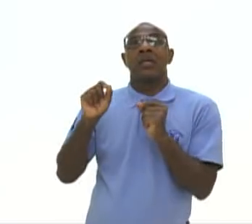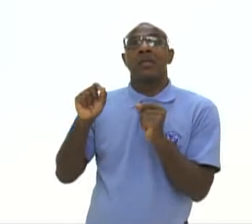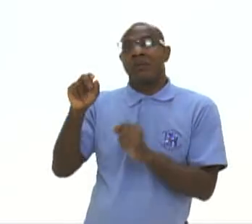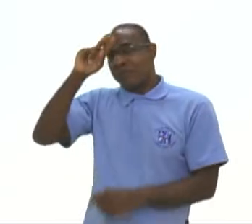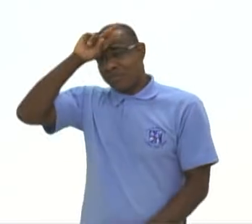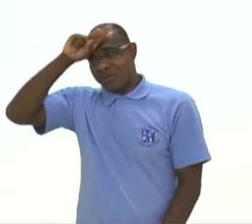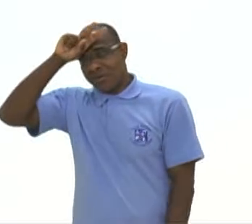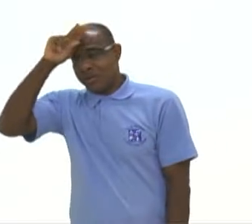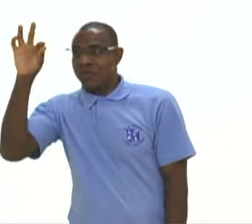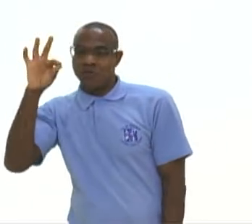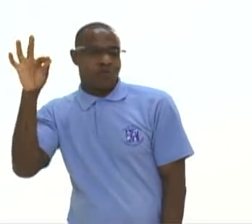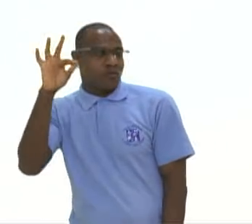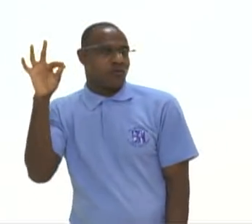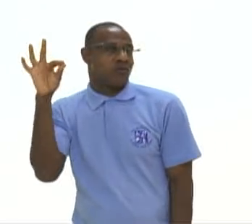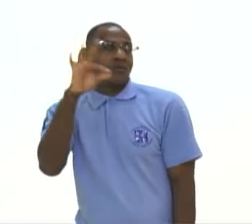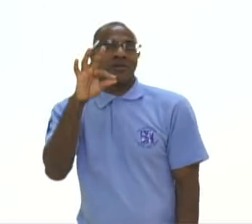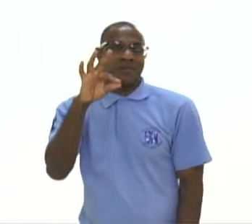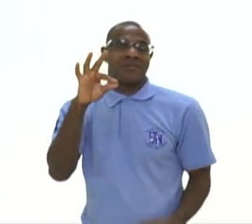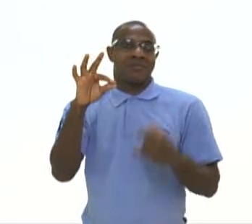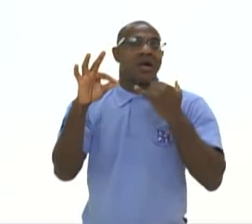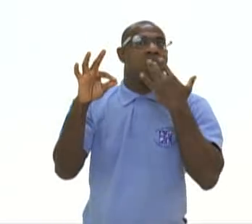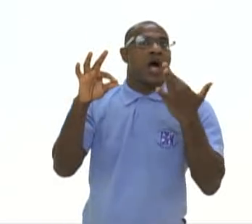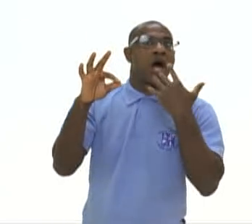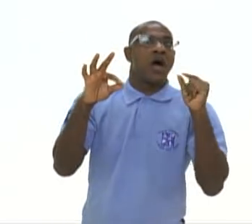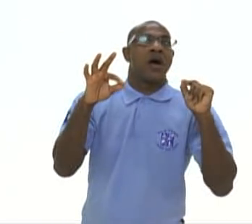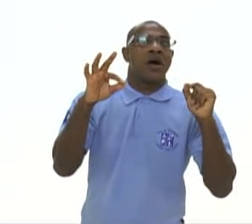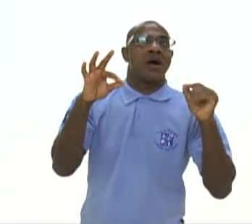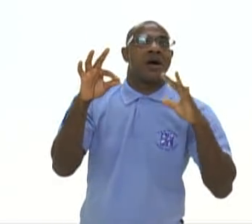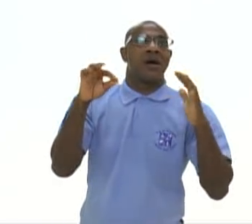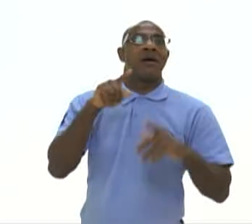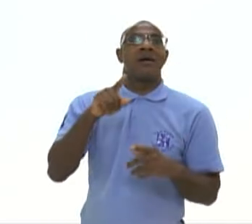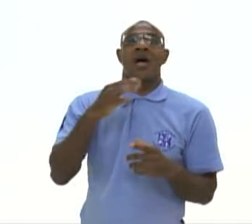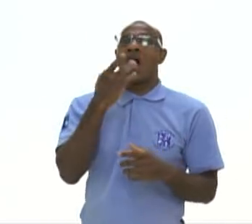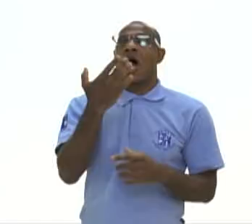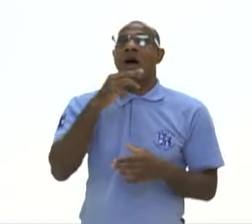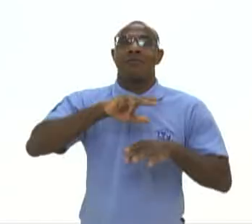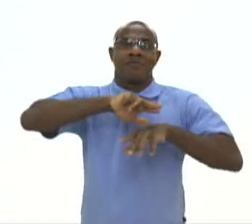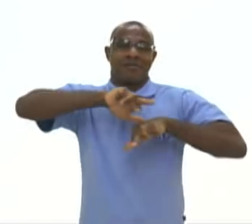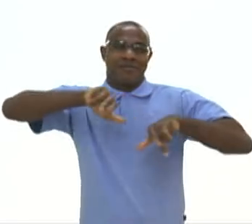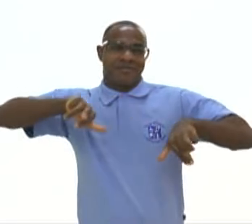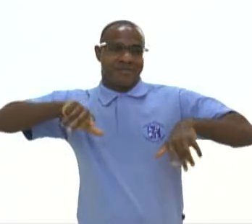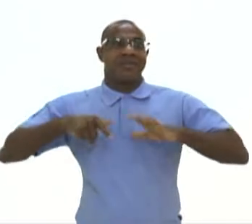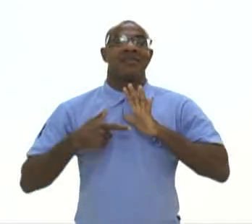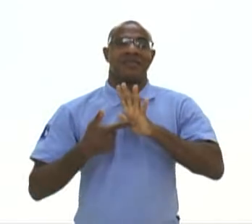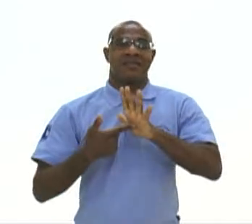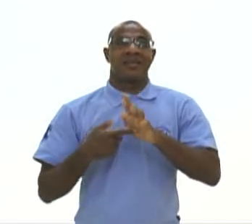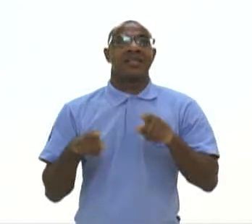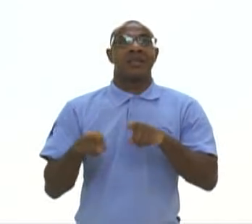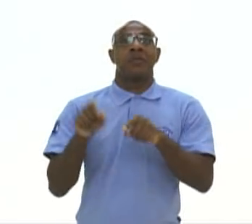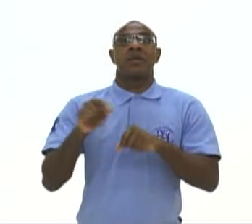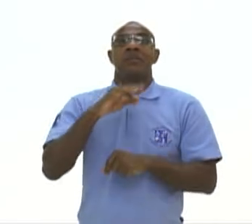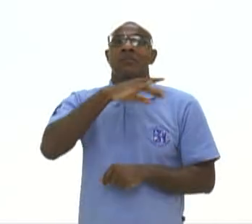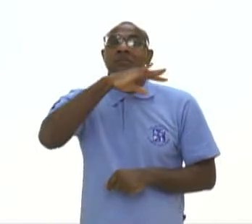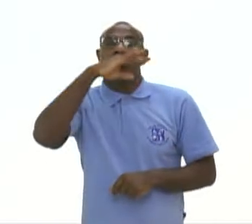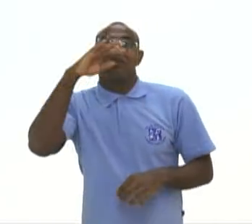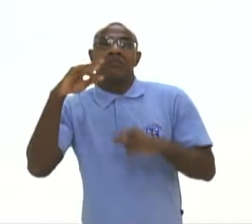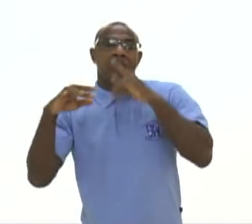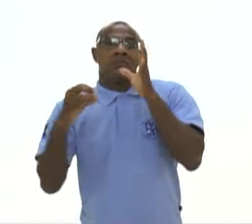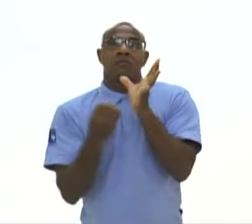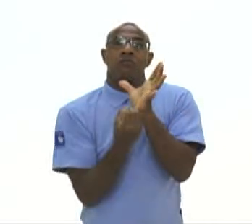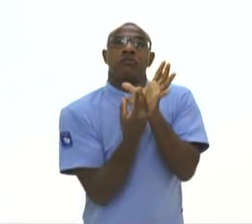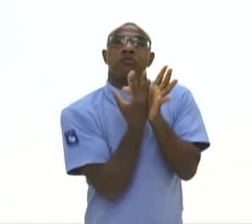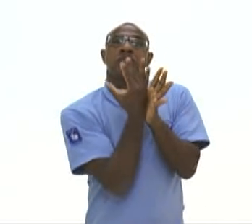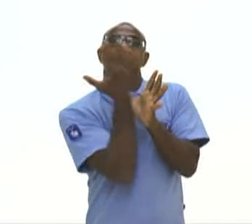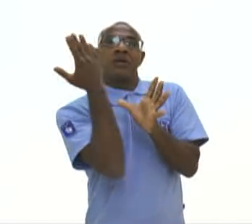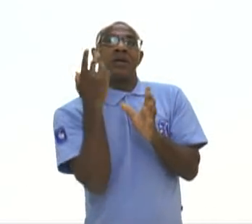polinizadores. A atração é feita principalmente pela coloração de suas pétalas e pelo odor por elas exalado.